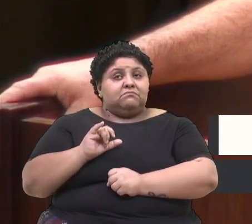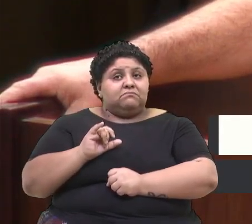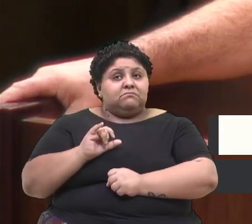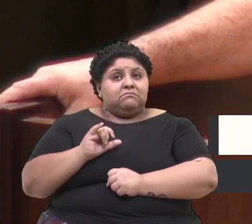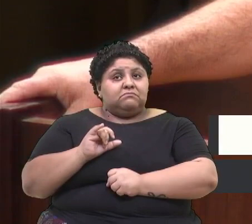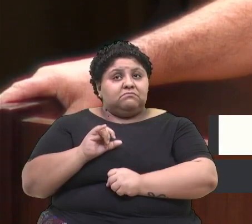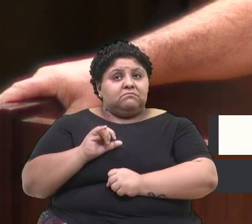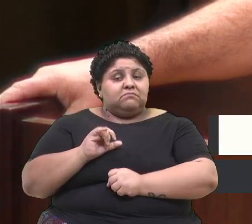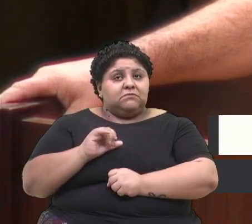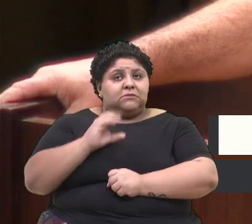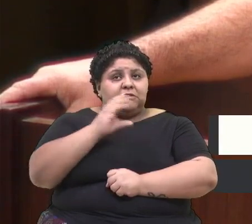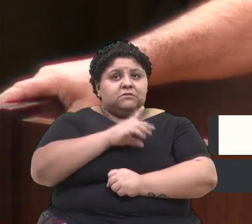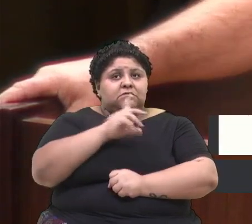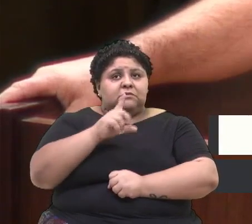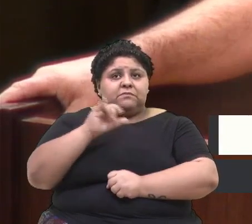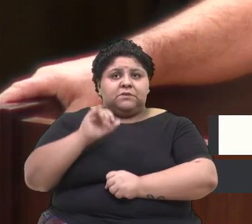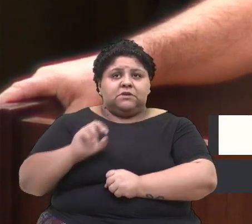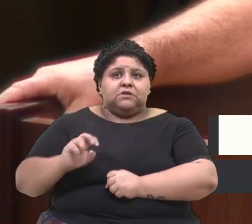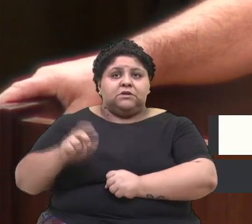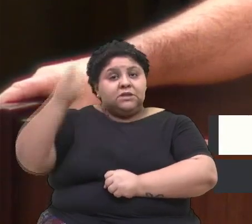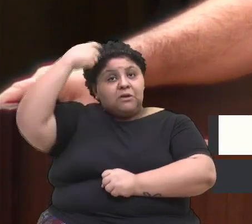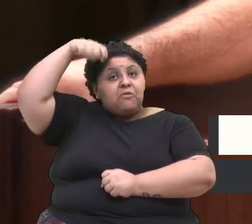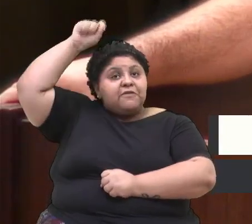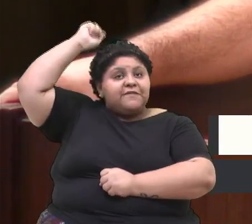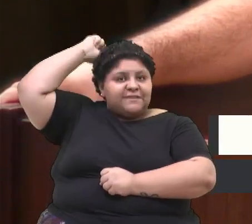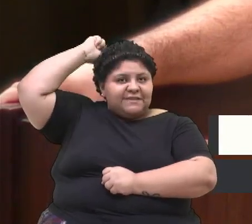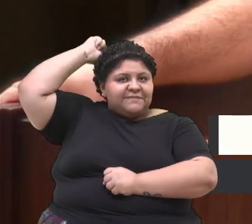CPI da Universidade de Caxias do Sul, presidente.